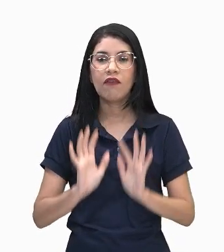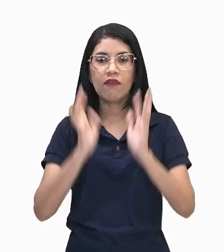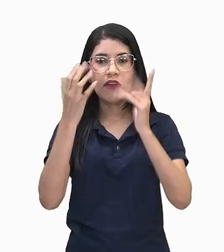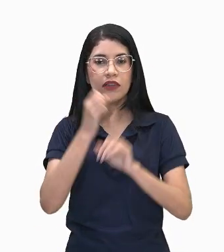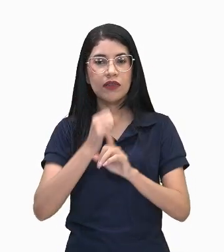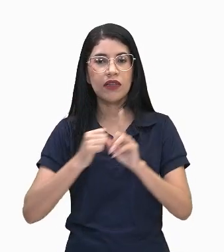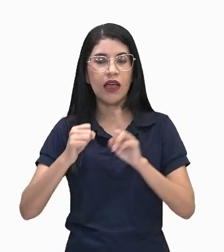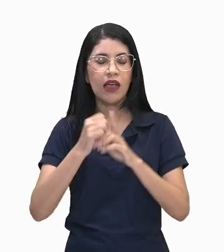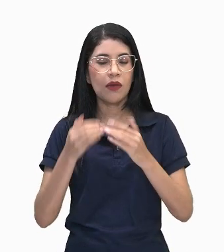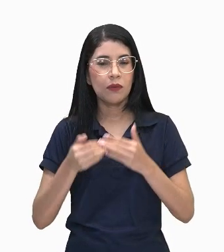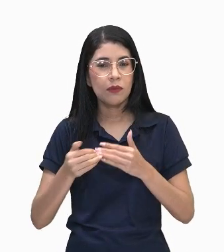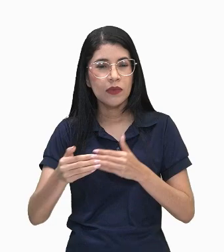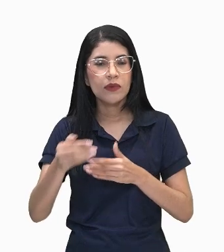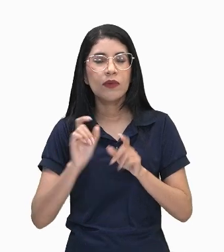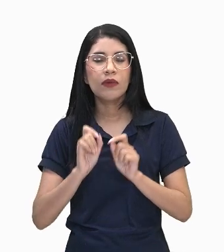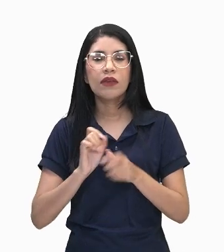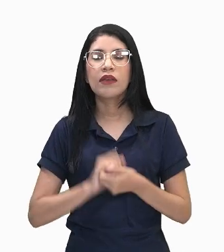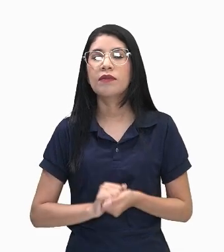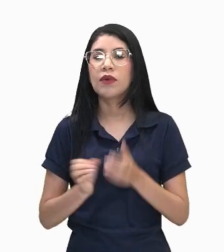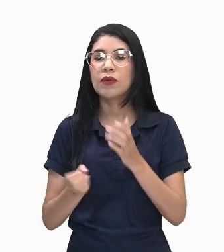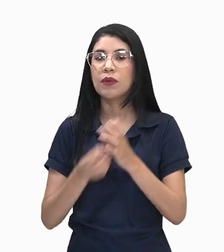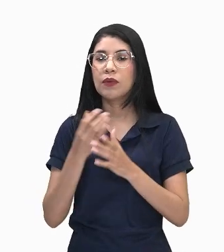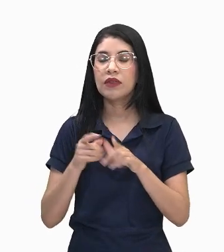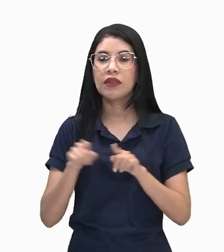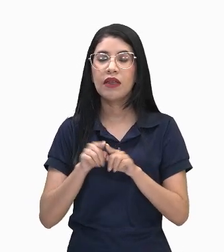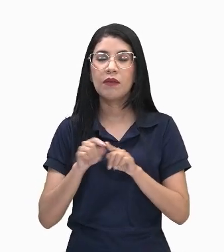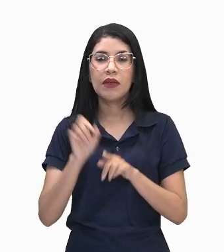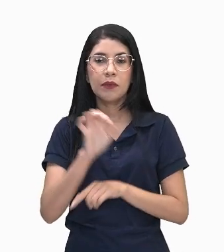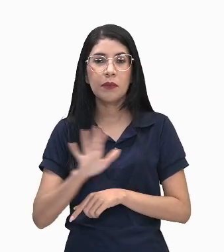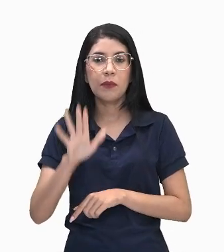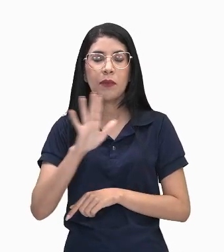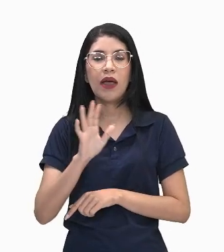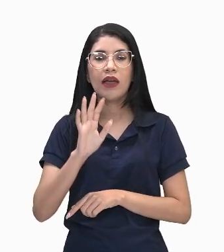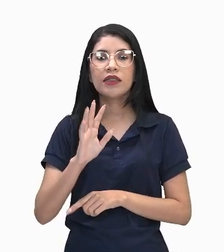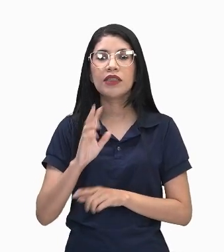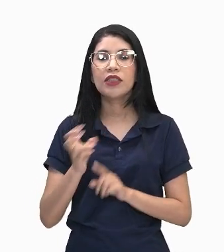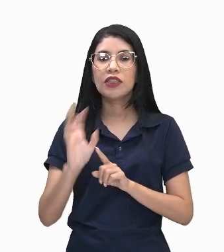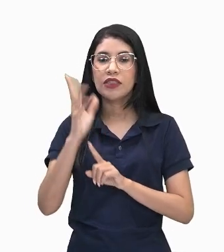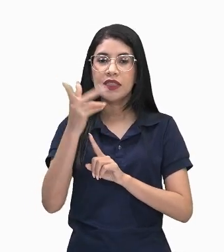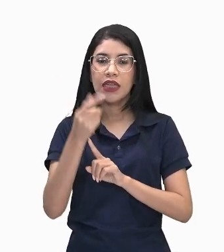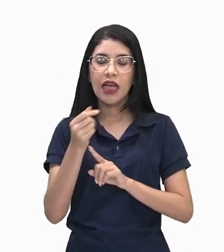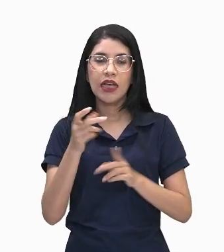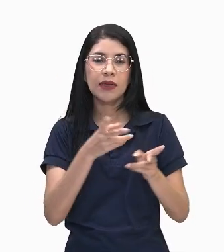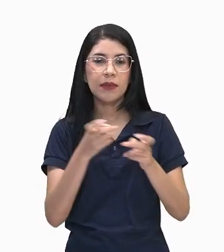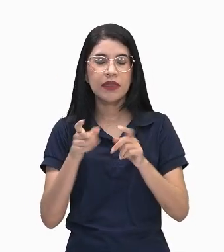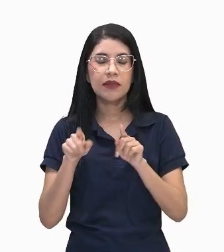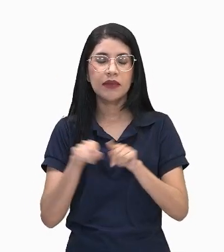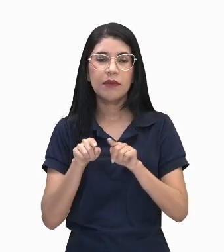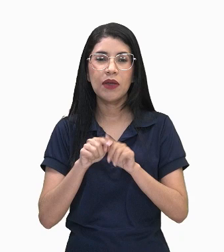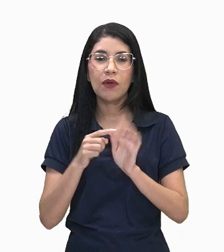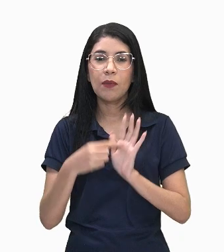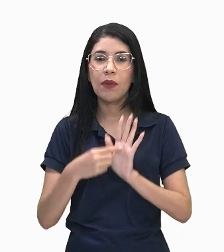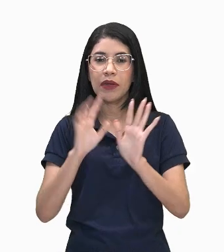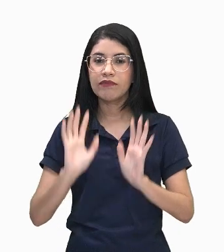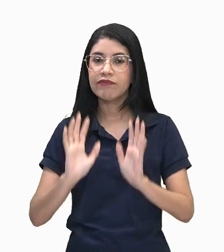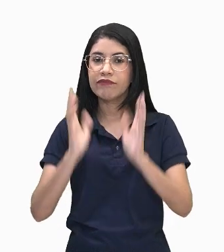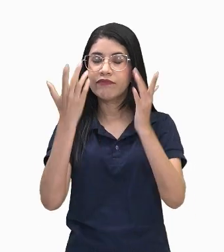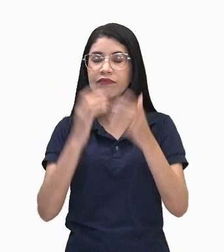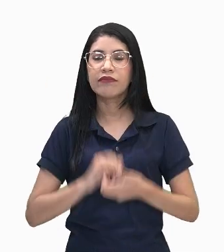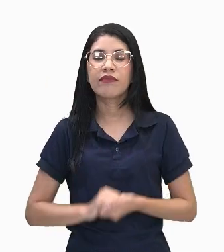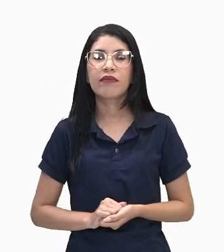ser produzidas e apreciadas como imagens artísticas e vistas como espetáculos. Devido a